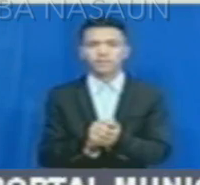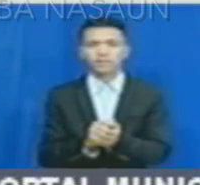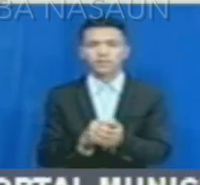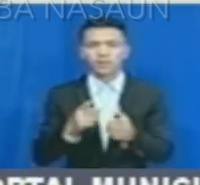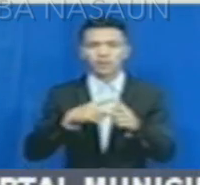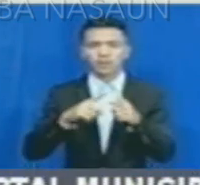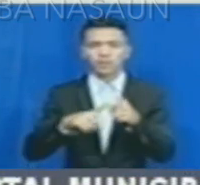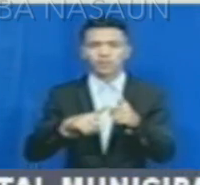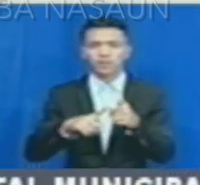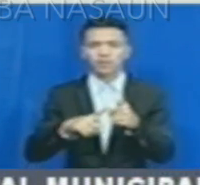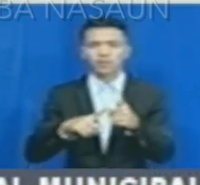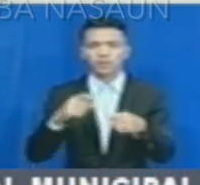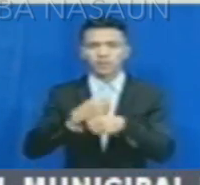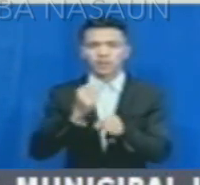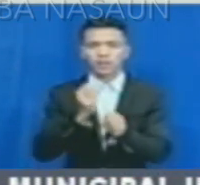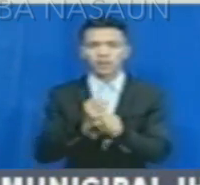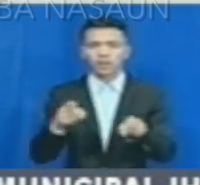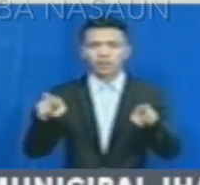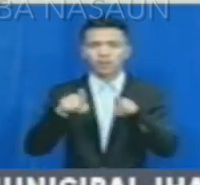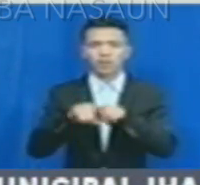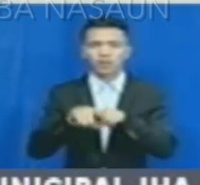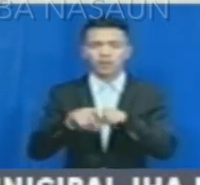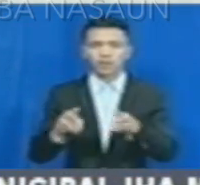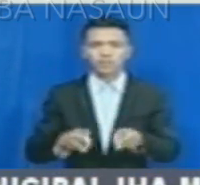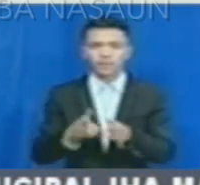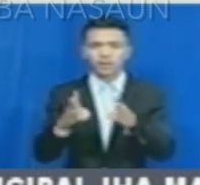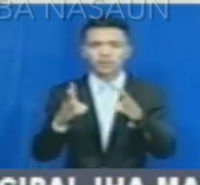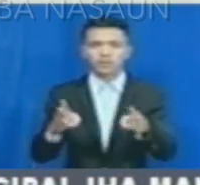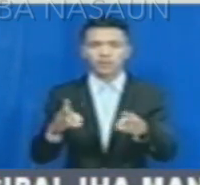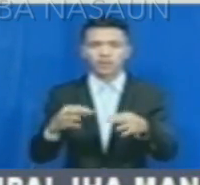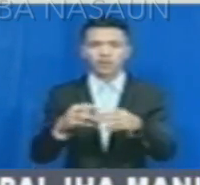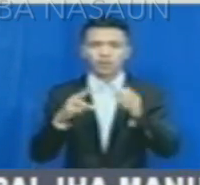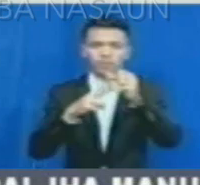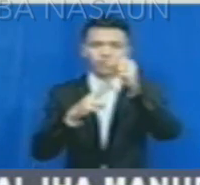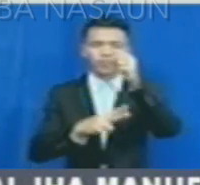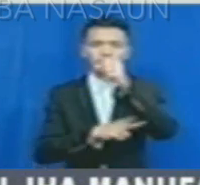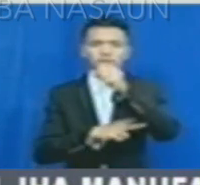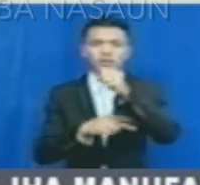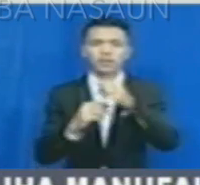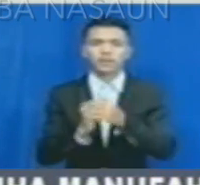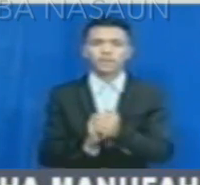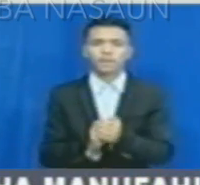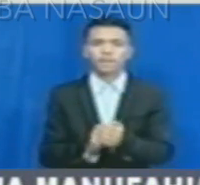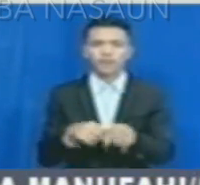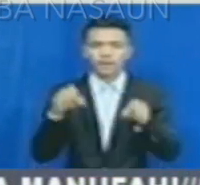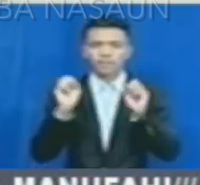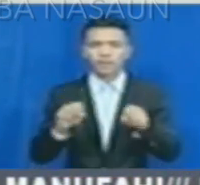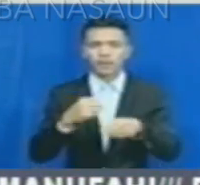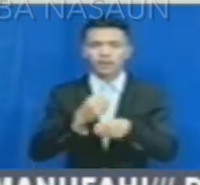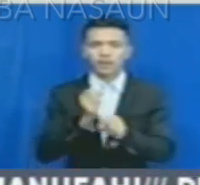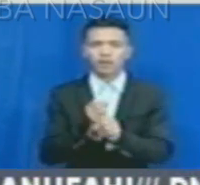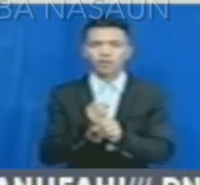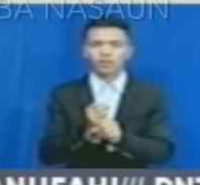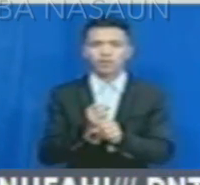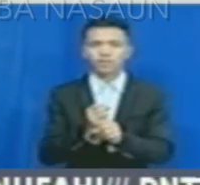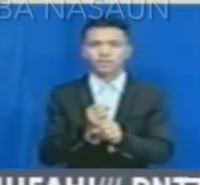Depois, a segunda, uma caminha se rala, nós vamos a reparação da estrada Sirvalo e a ponte Sirvalo, que está em condição da dura, pela Halau e também. E a